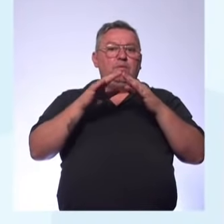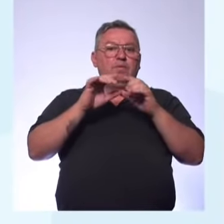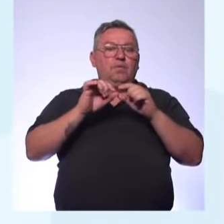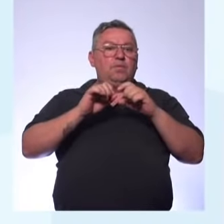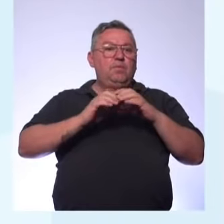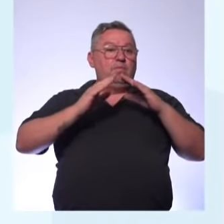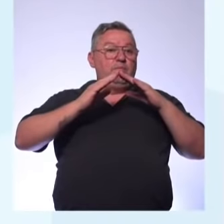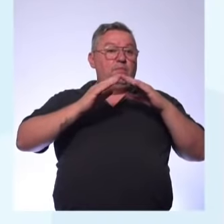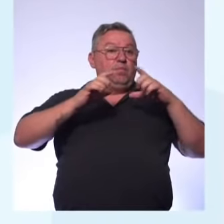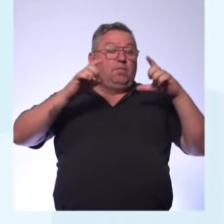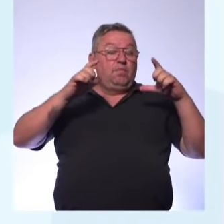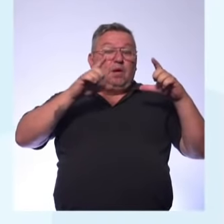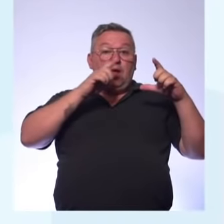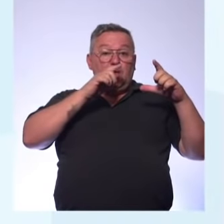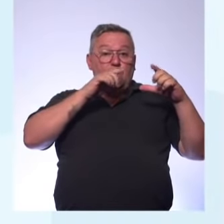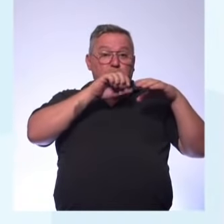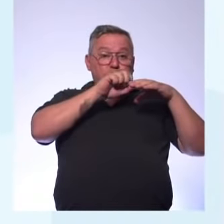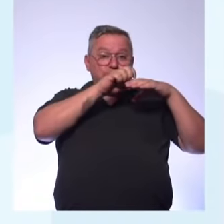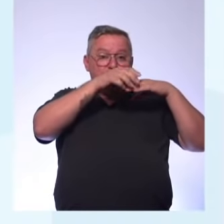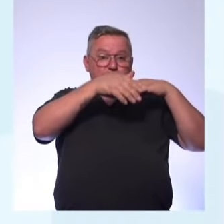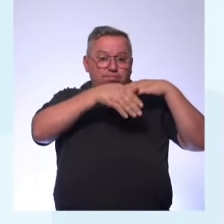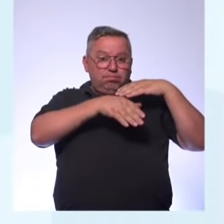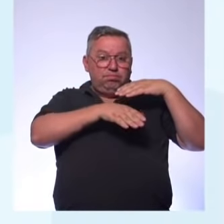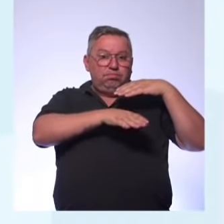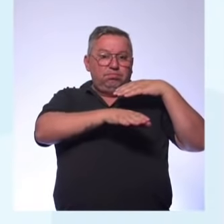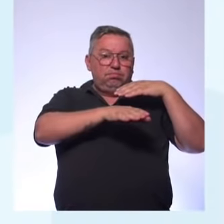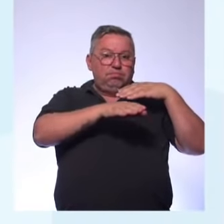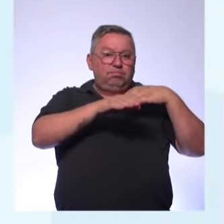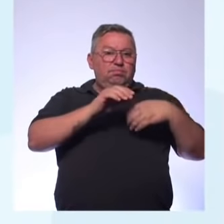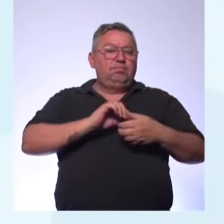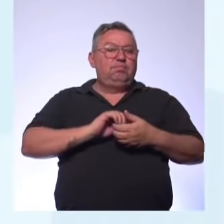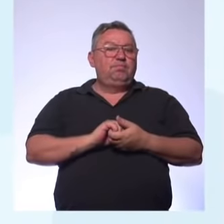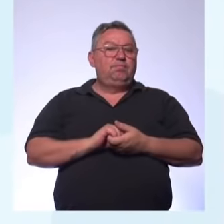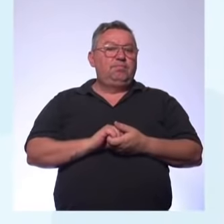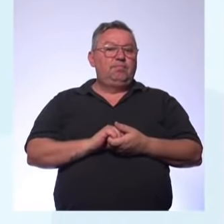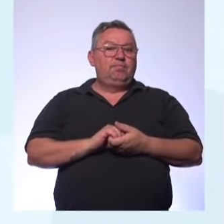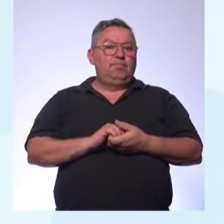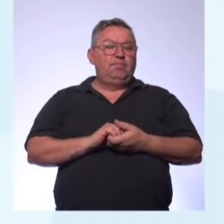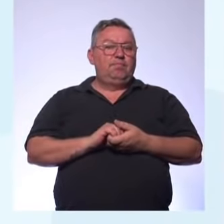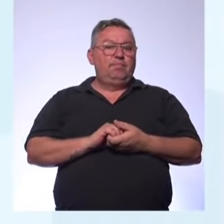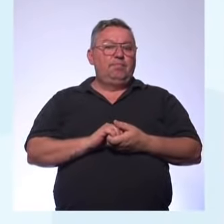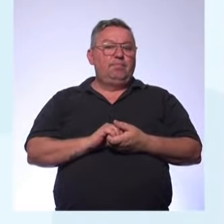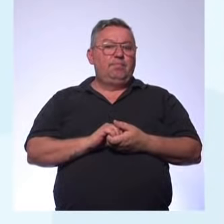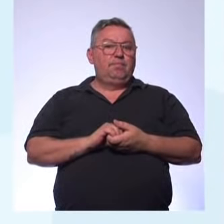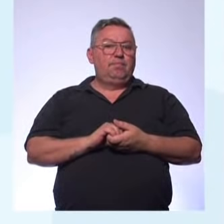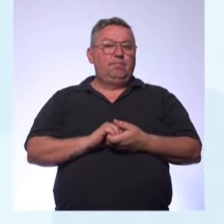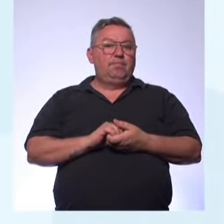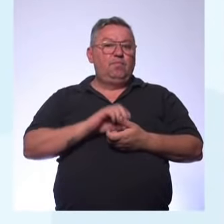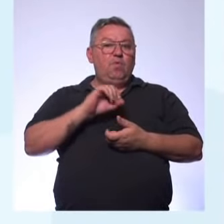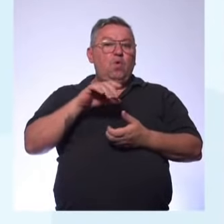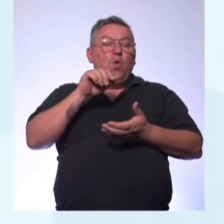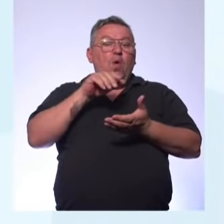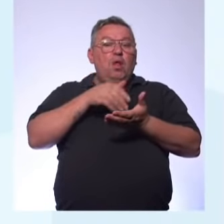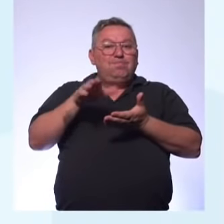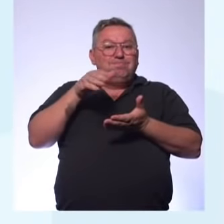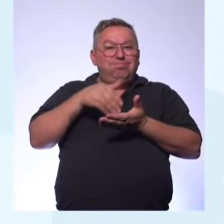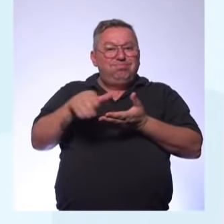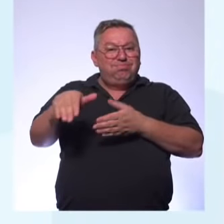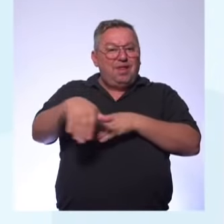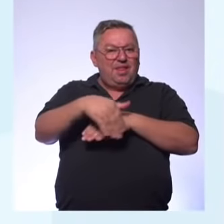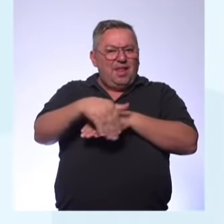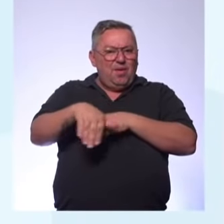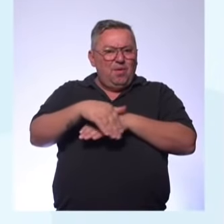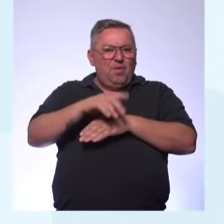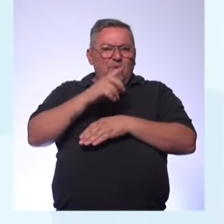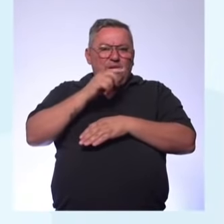Casas inclinadas em cursos de água. Or through trash on the streets or in water courses. Ou jogar lixo nas ruas ou em cursos